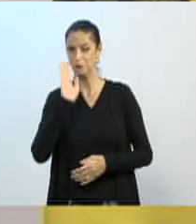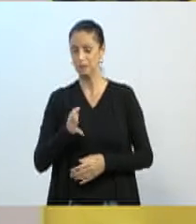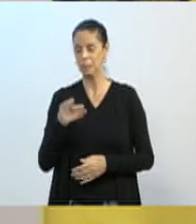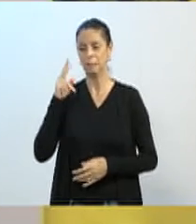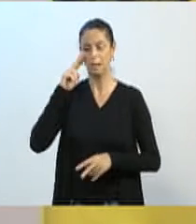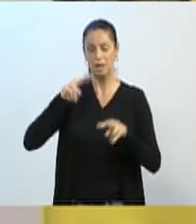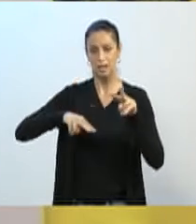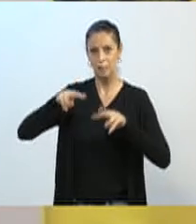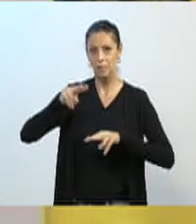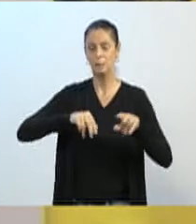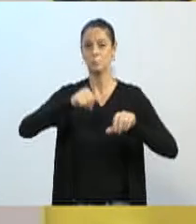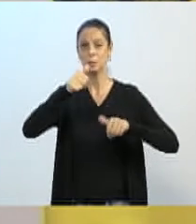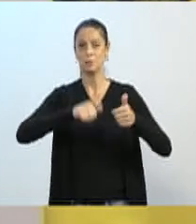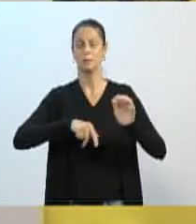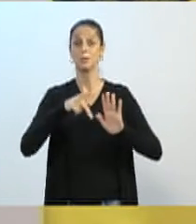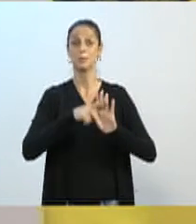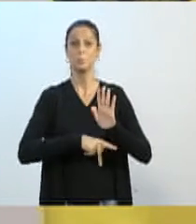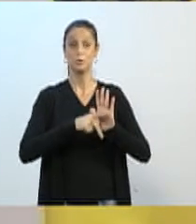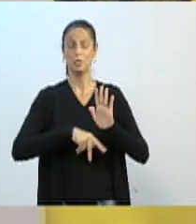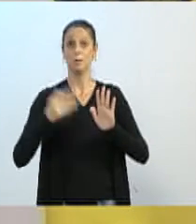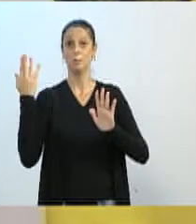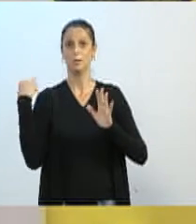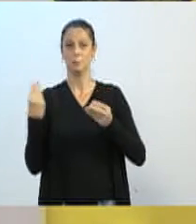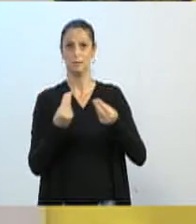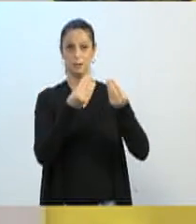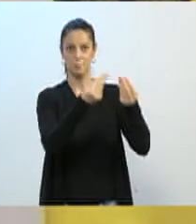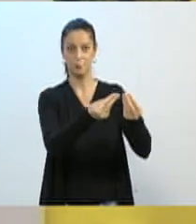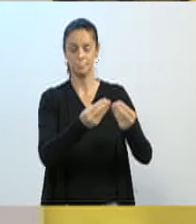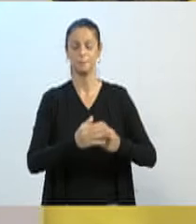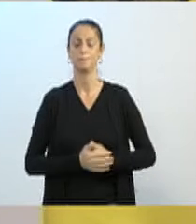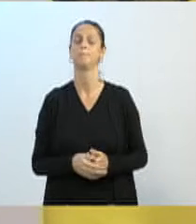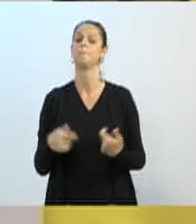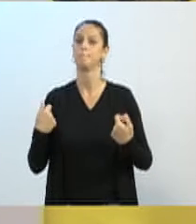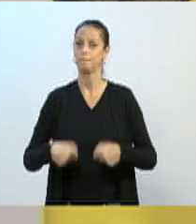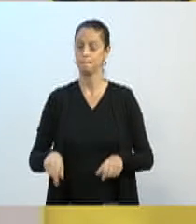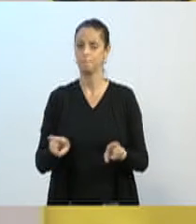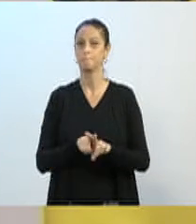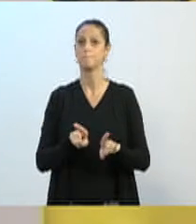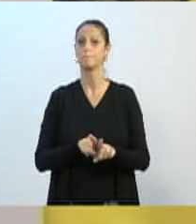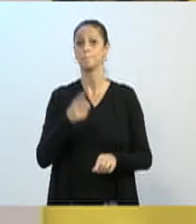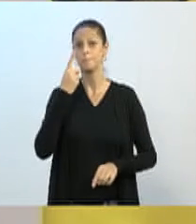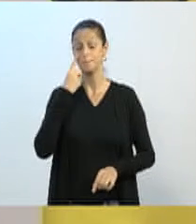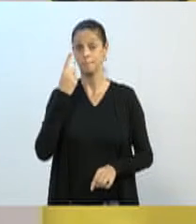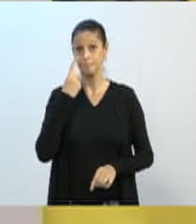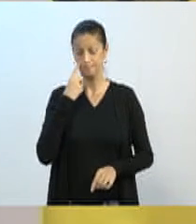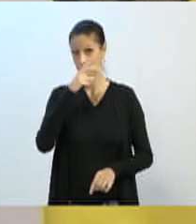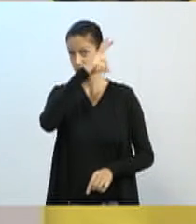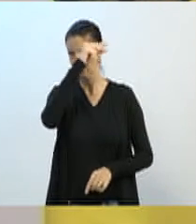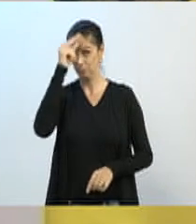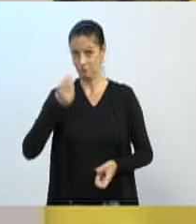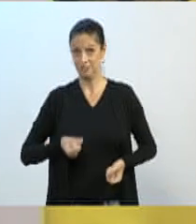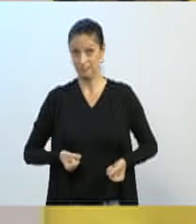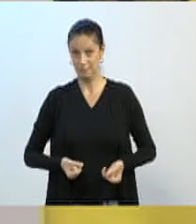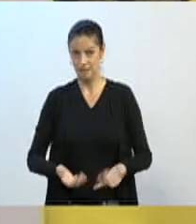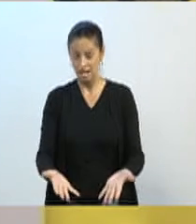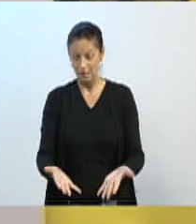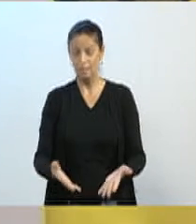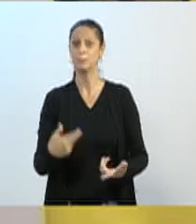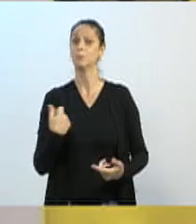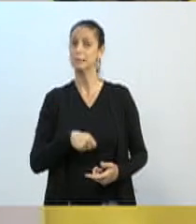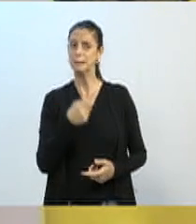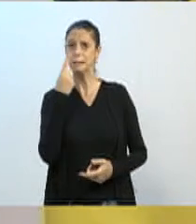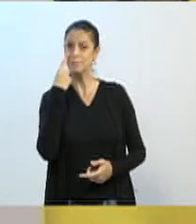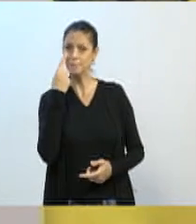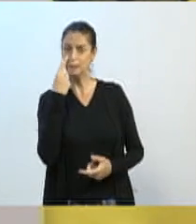parte. Precisamos, vereador Marcos da Rosa, revisar o orçamento e reduzir o gasto público, tornando possível a flexibilização